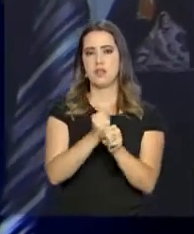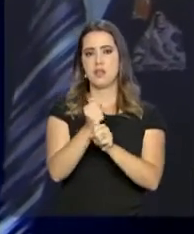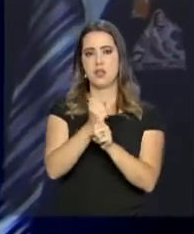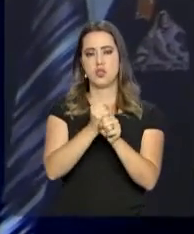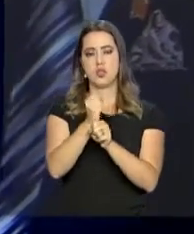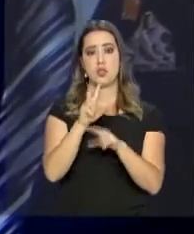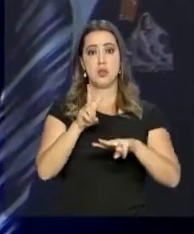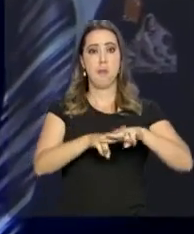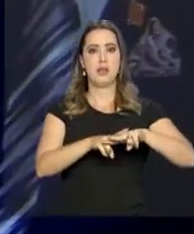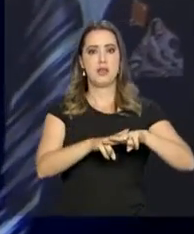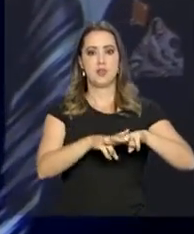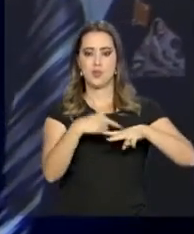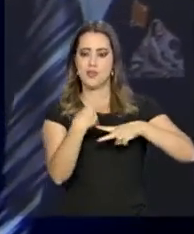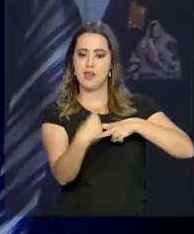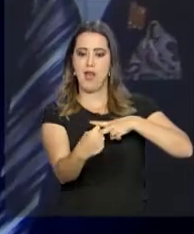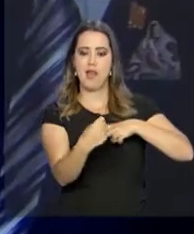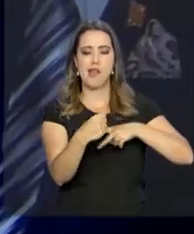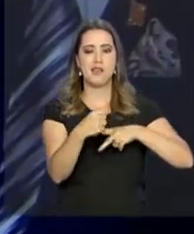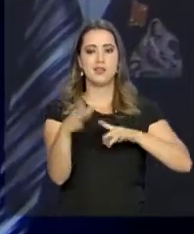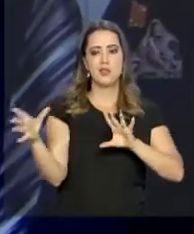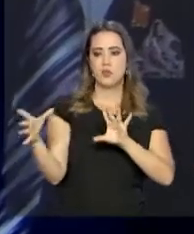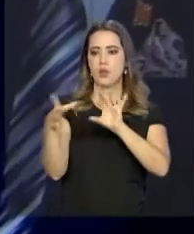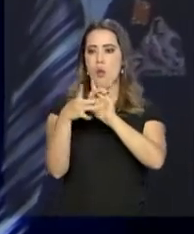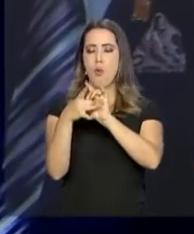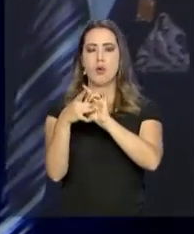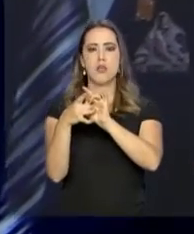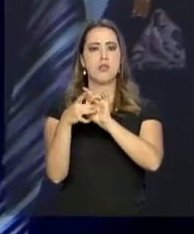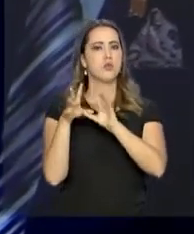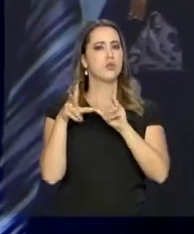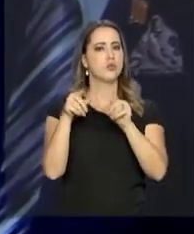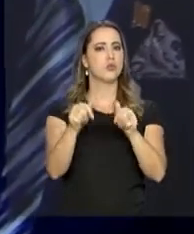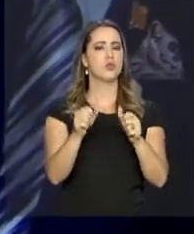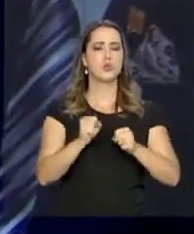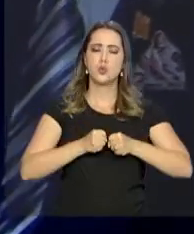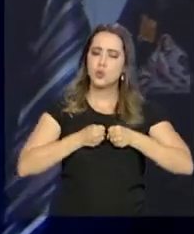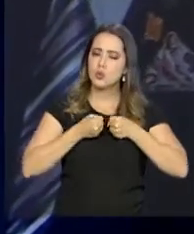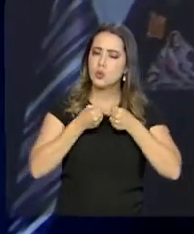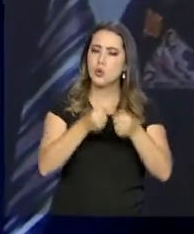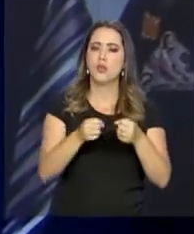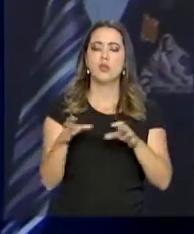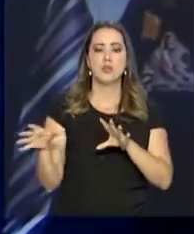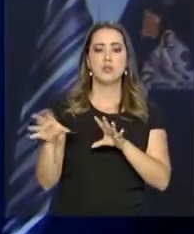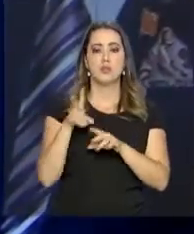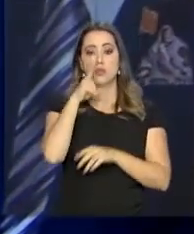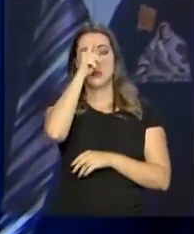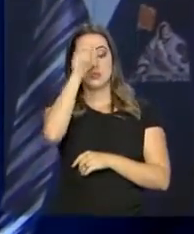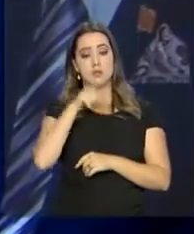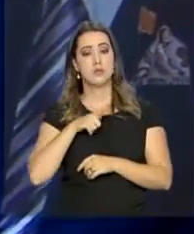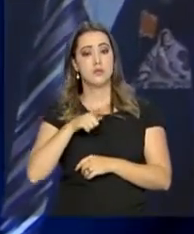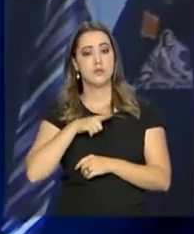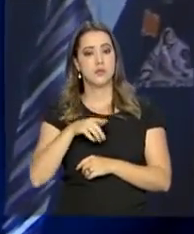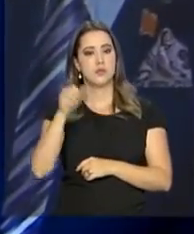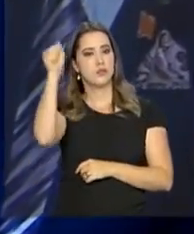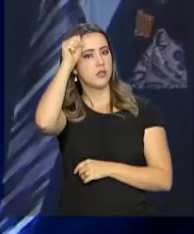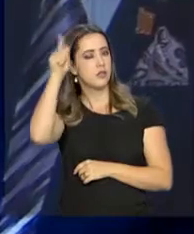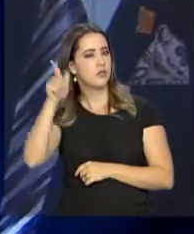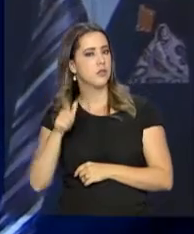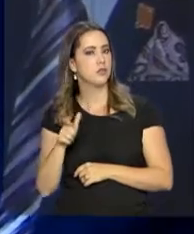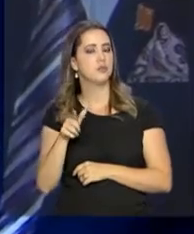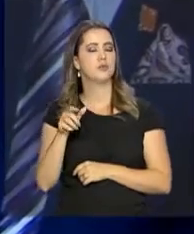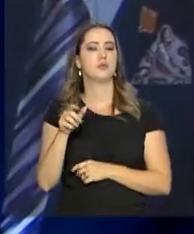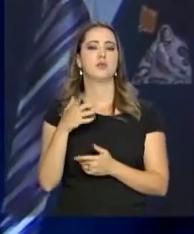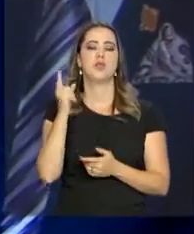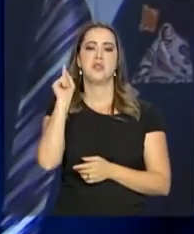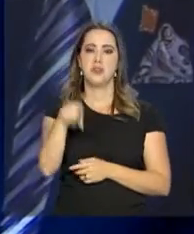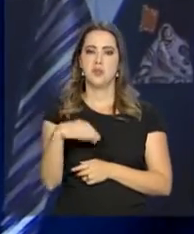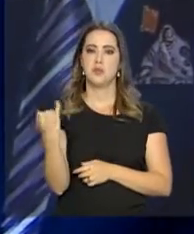foi capaz de sair dela e fazer uma aliança de todas as forças existentes na África do Sul. Acho